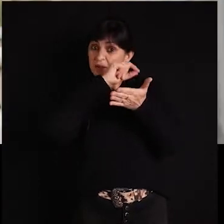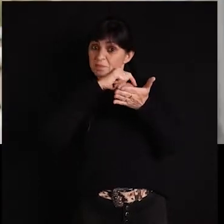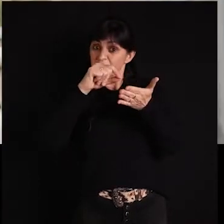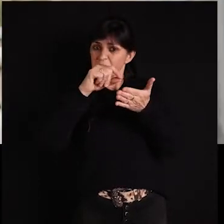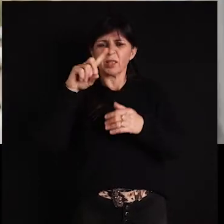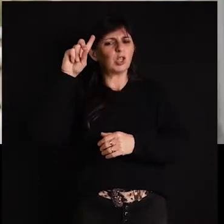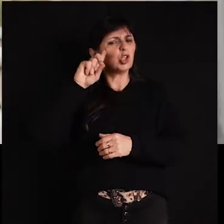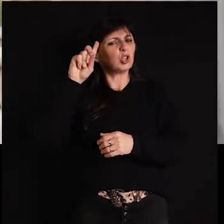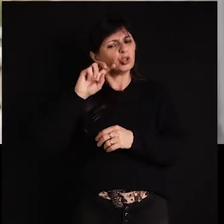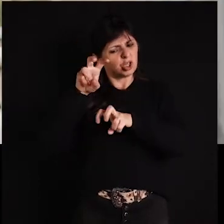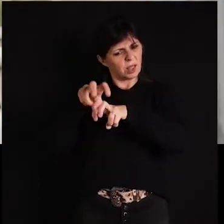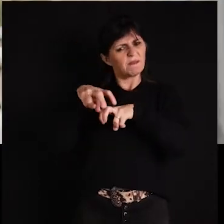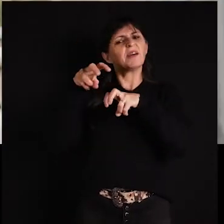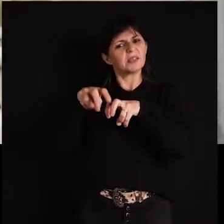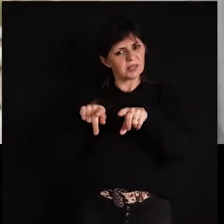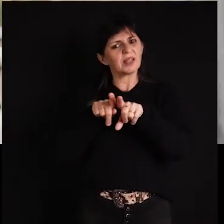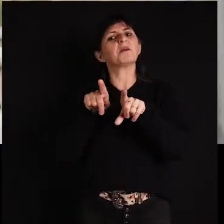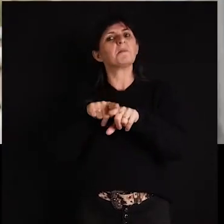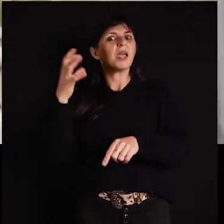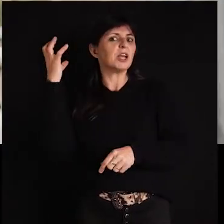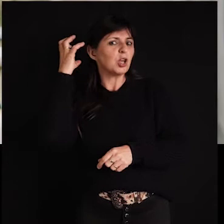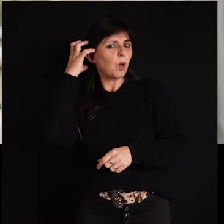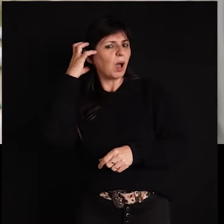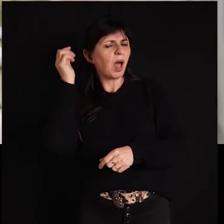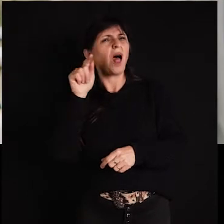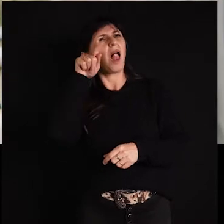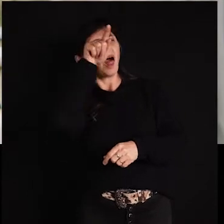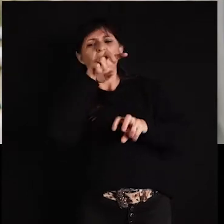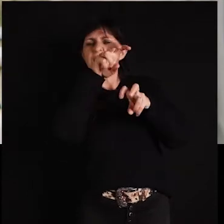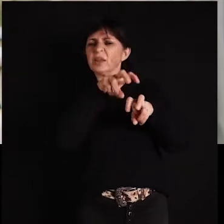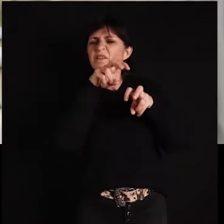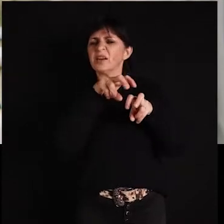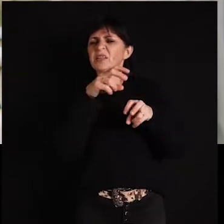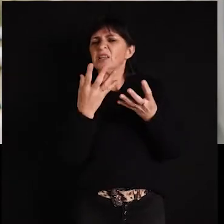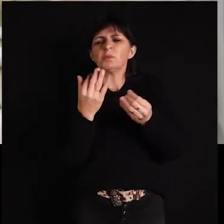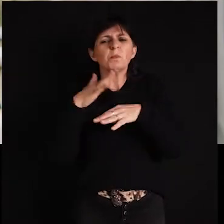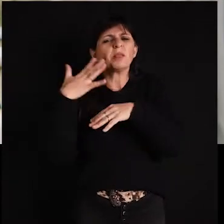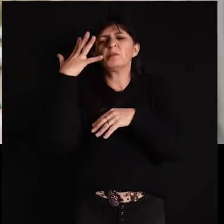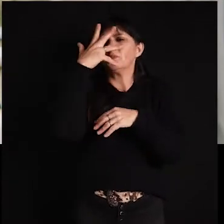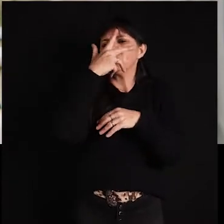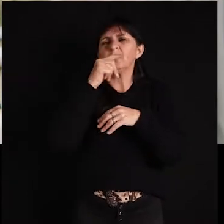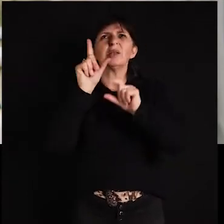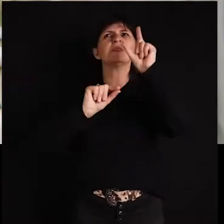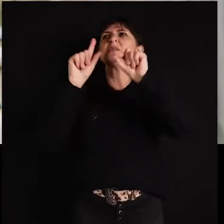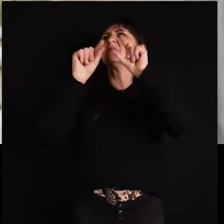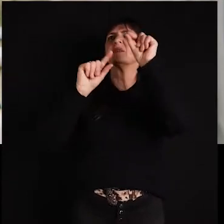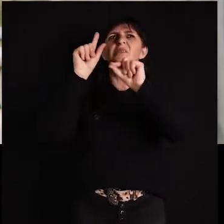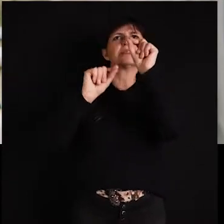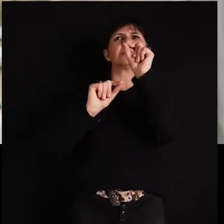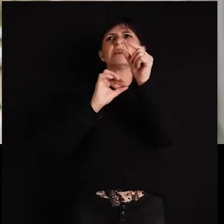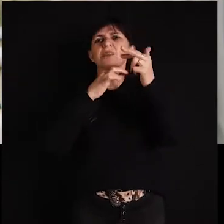Fazenda, uma música também que roda muito nos rádios. Lá na fazenda tudo é muito mais bonito, as estrelas no